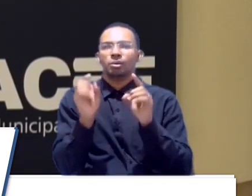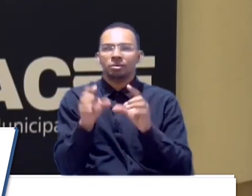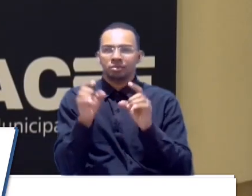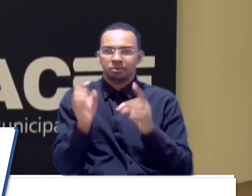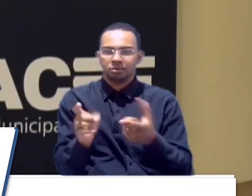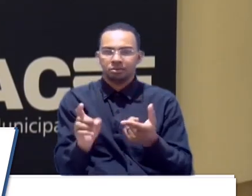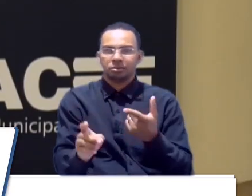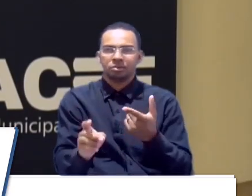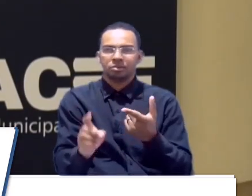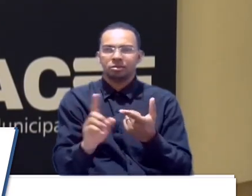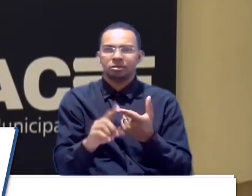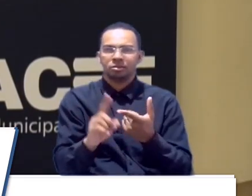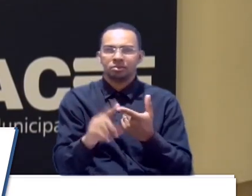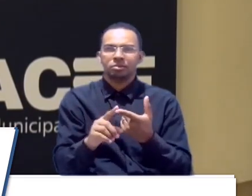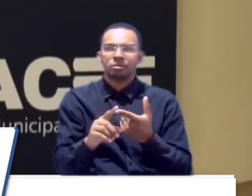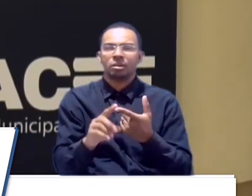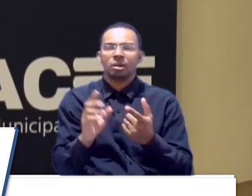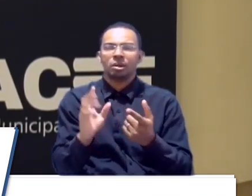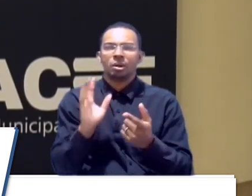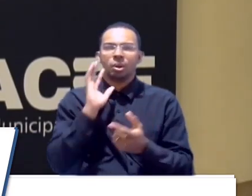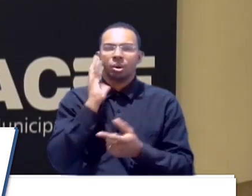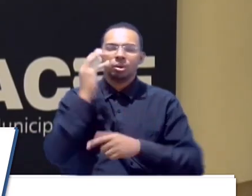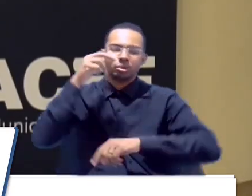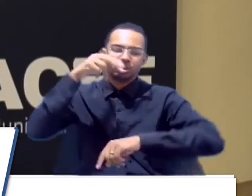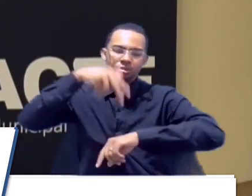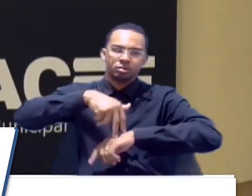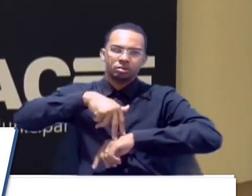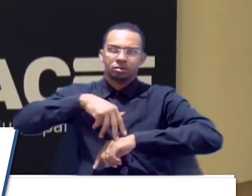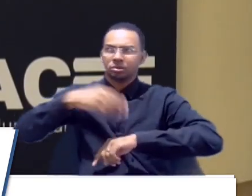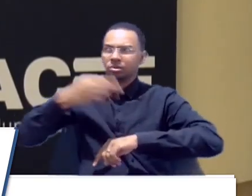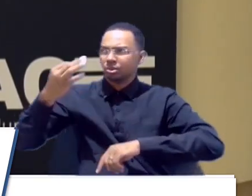e o tráfico toma conta. Deu certo?